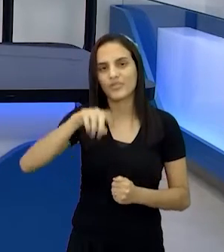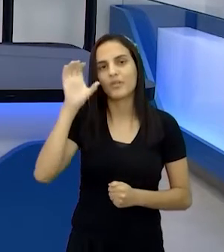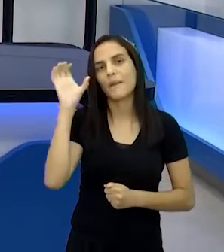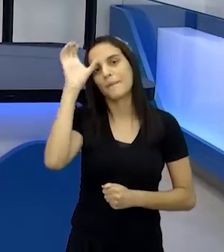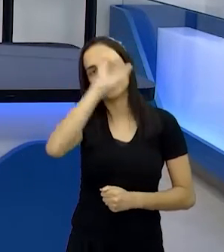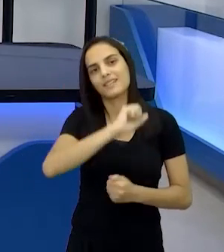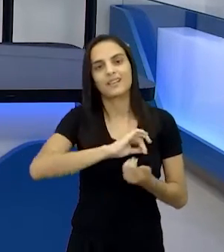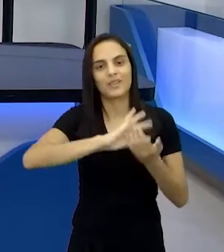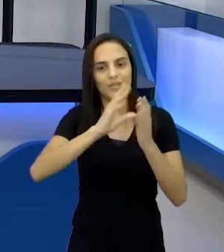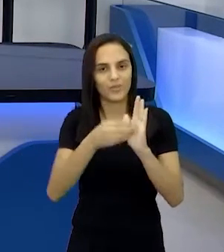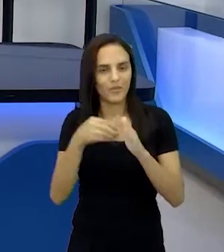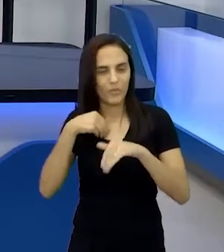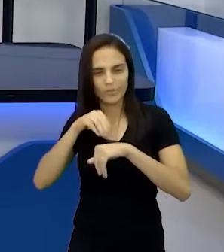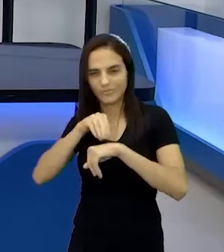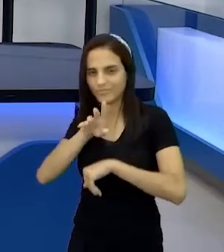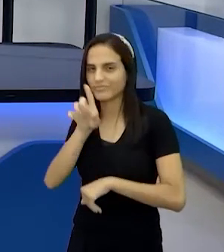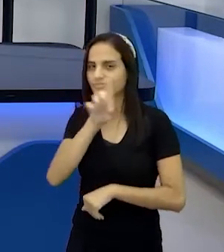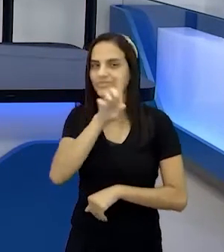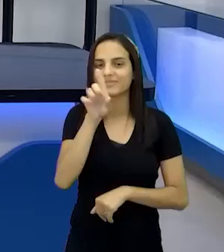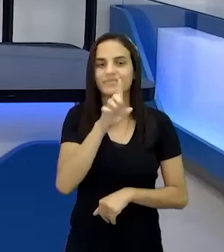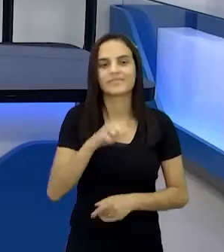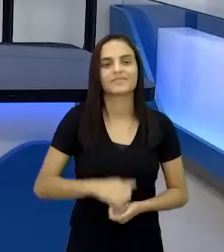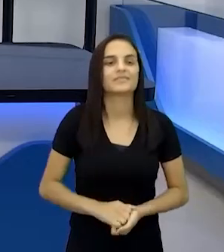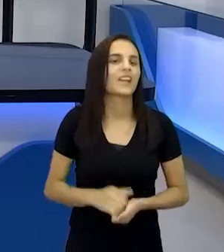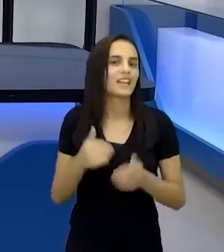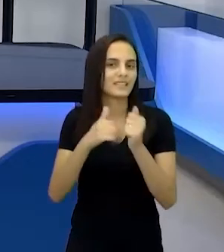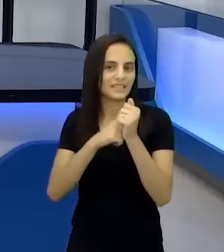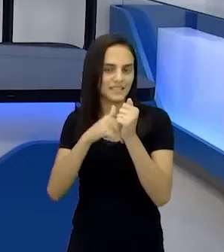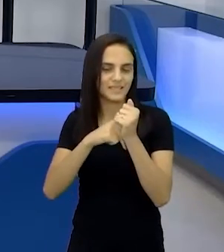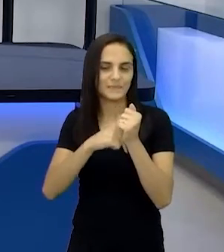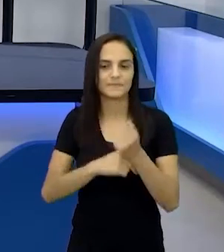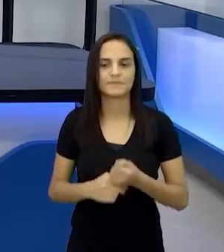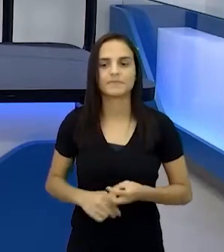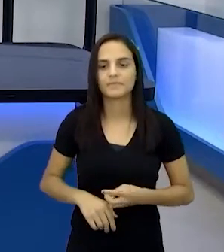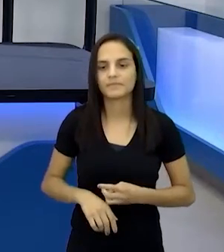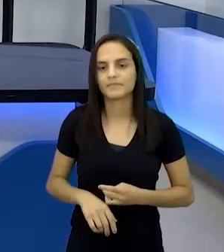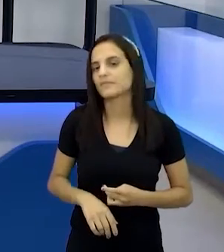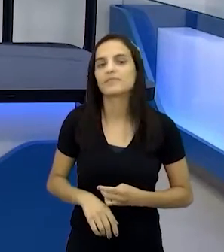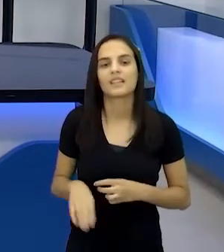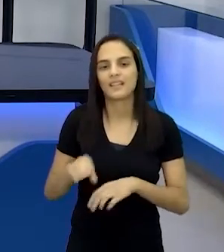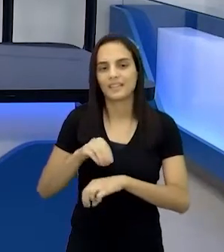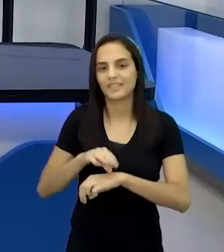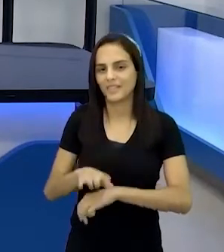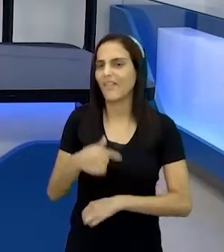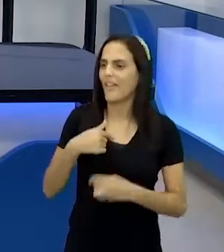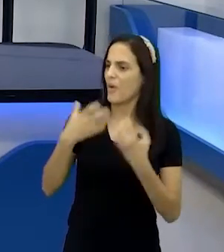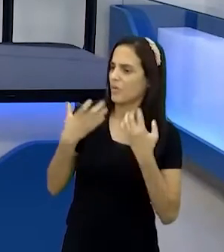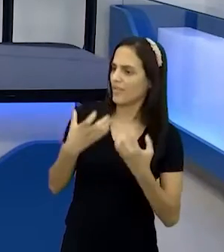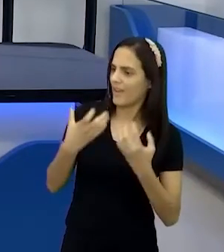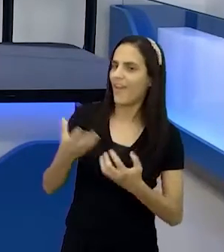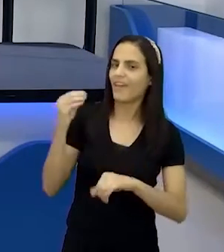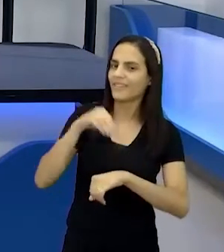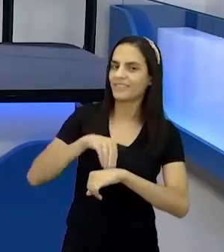aqui. Não vou dar spoiler, mas a gente vai conseguir. Olha, eu tô curioso, não vai dar spoiler. Eu quero spoiler,